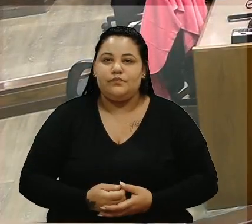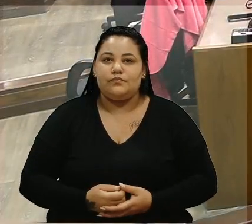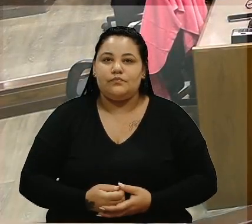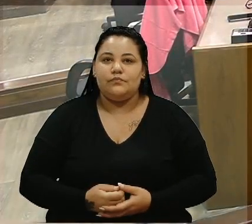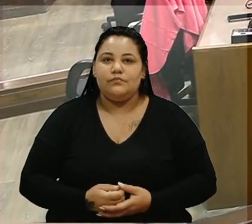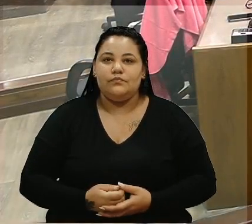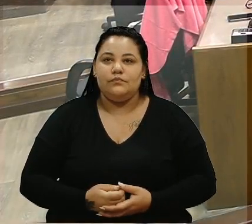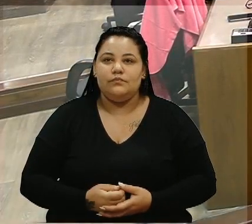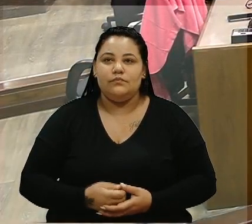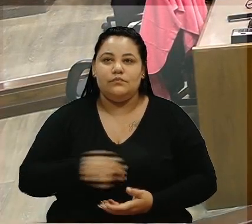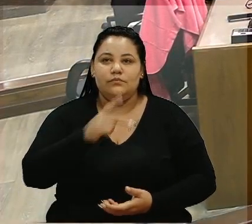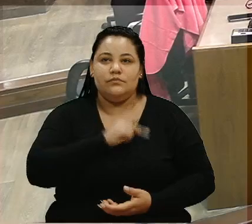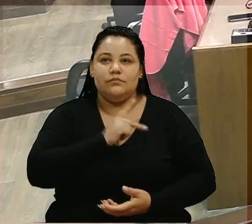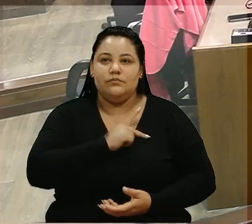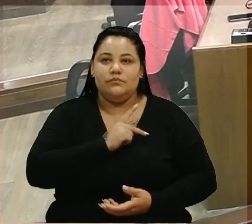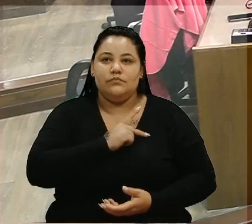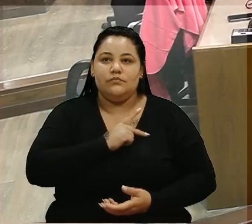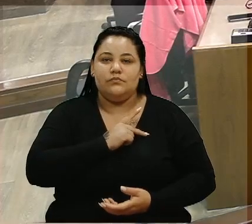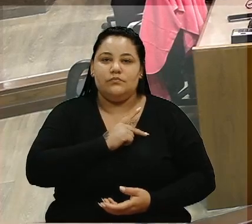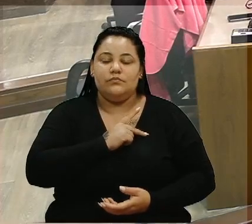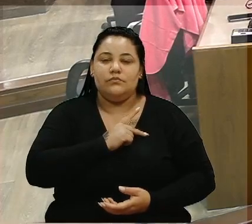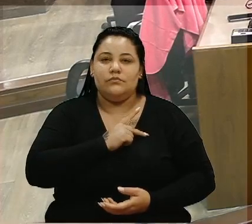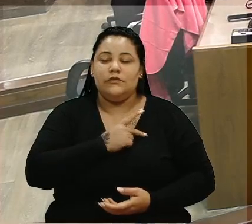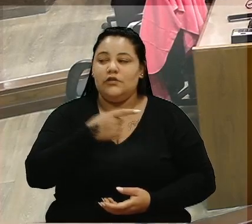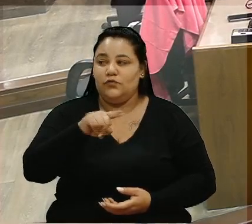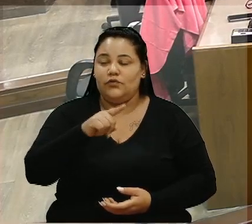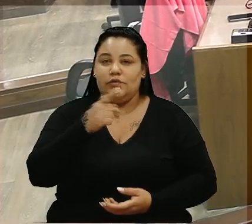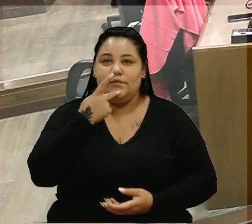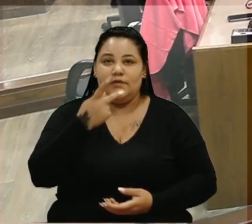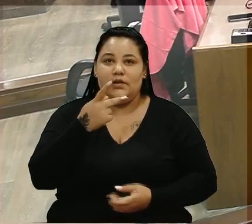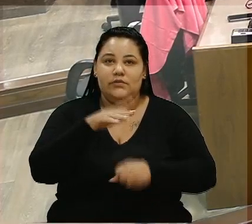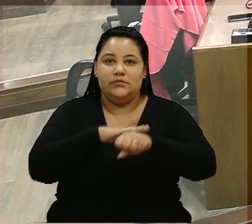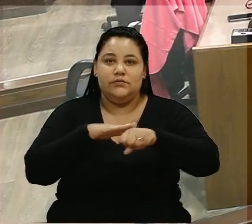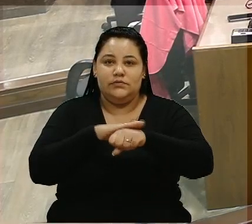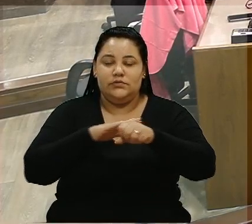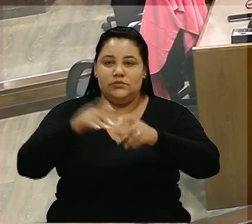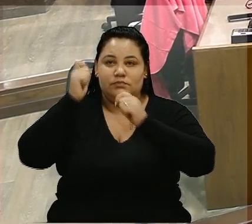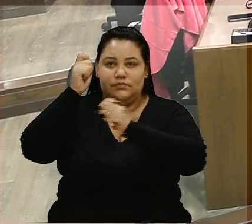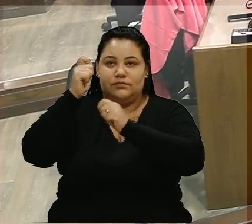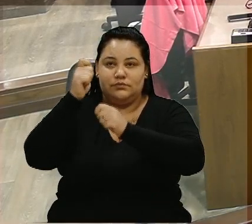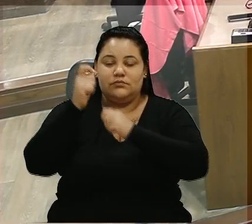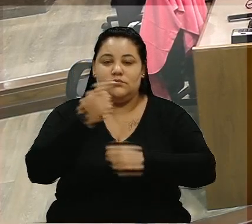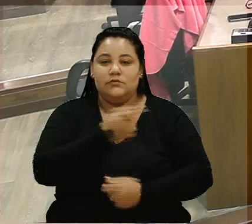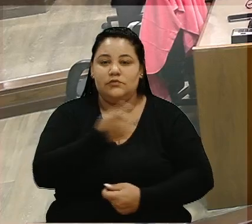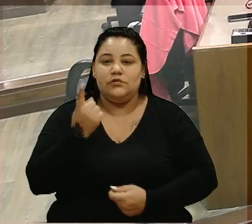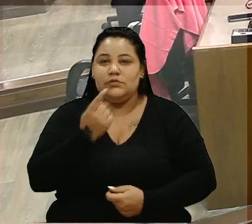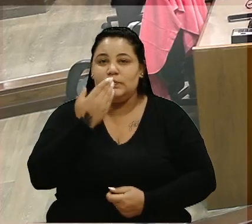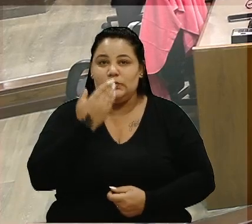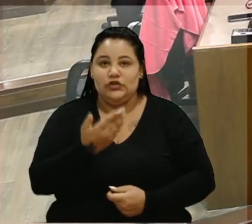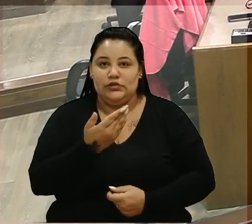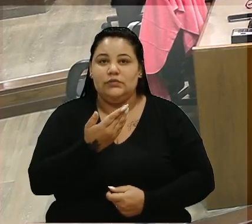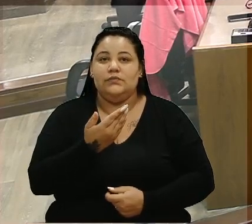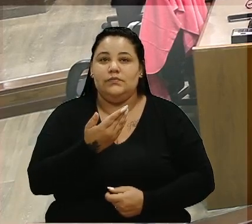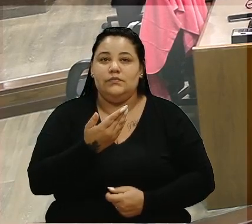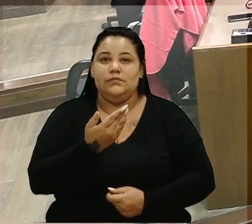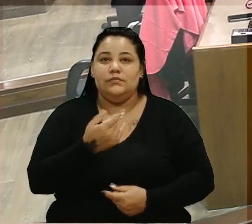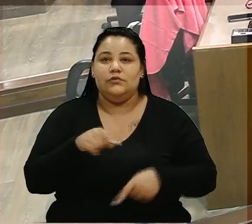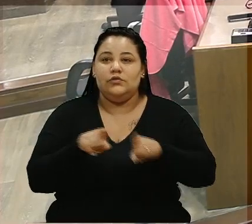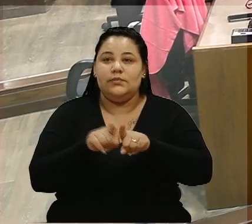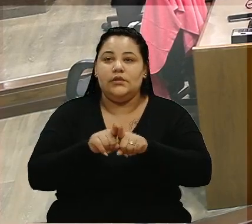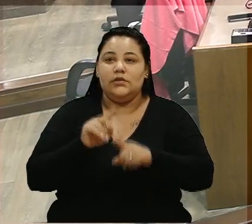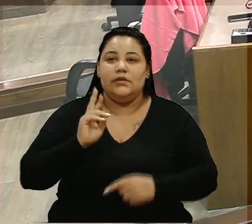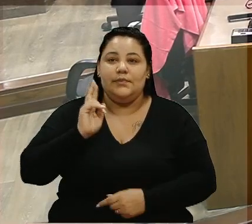nobres colegas. Eu fui ali falar com os manifestantes, então o que eles solicitaram aqui da nossa Câmara, eu fui o porta-voz, né, representando todos